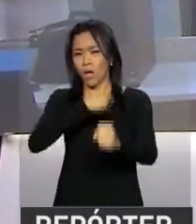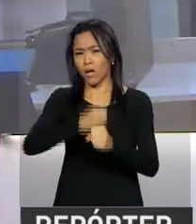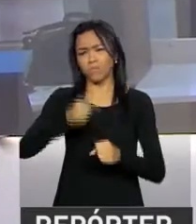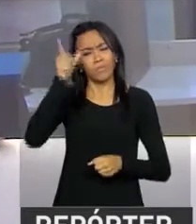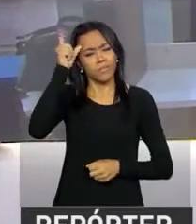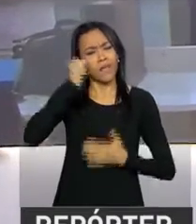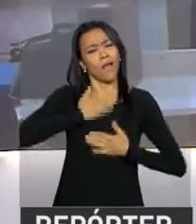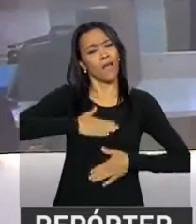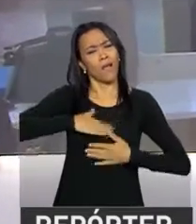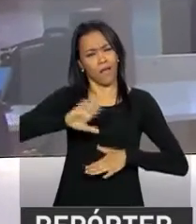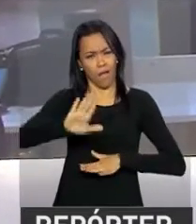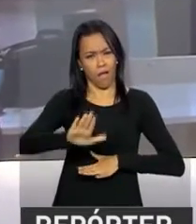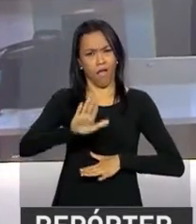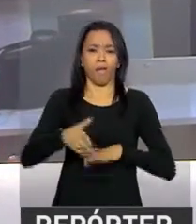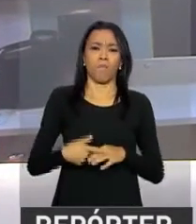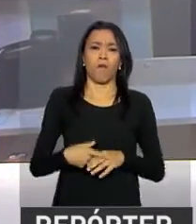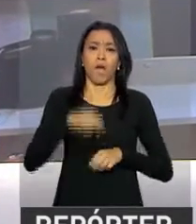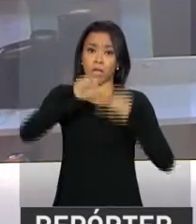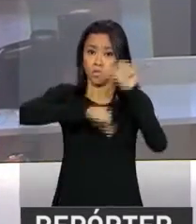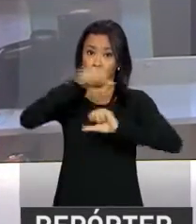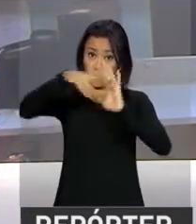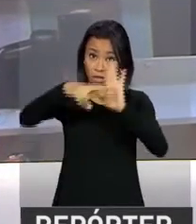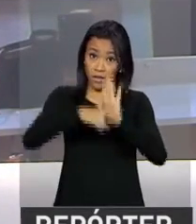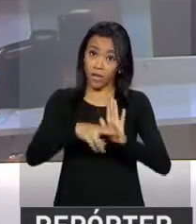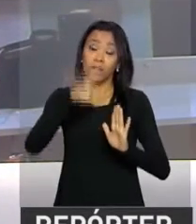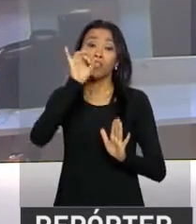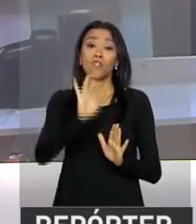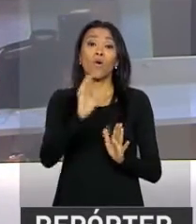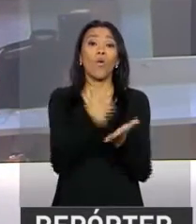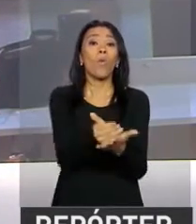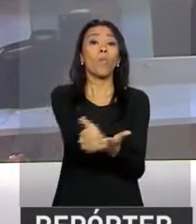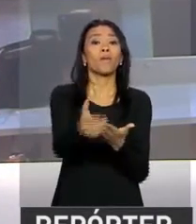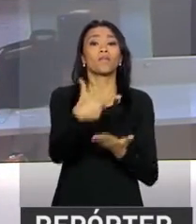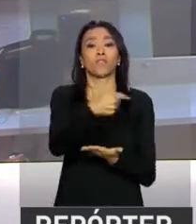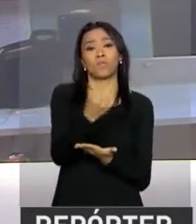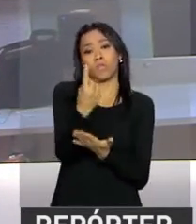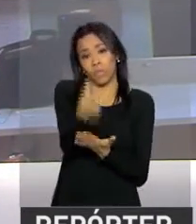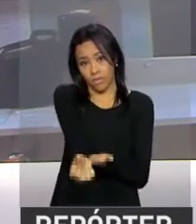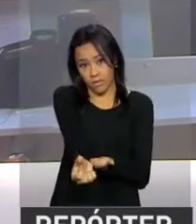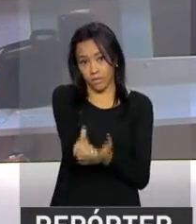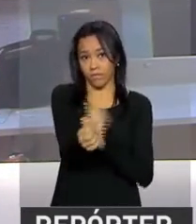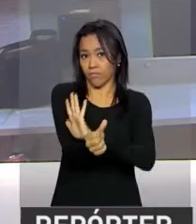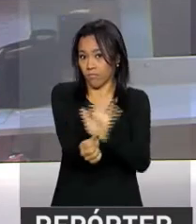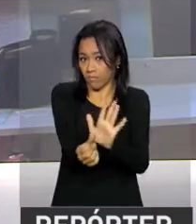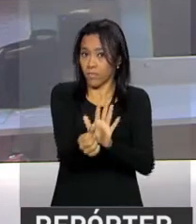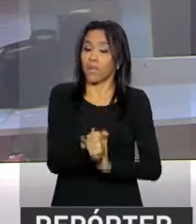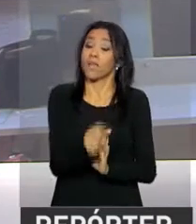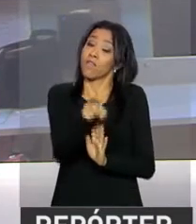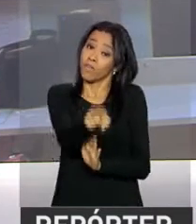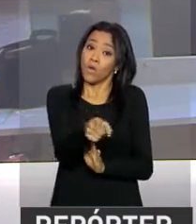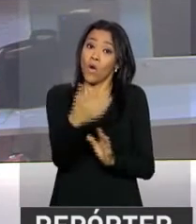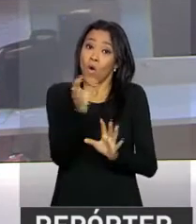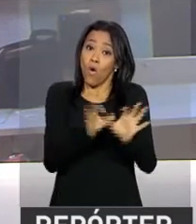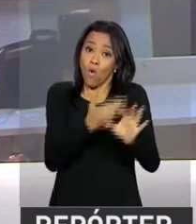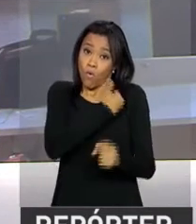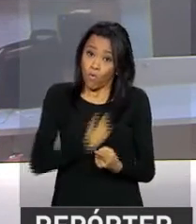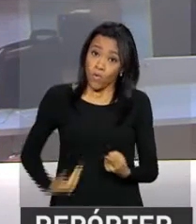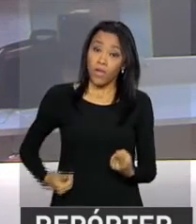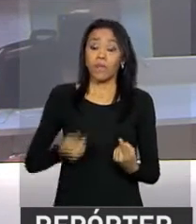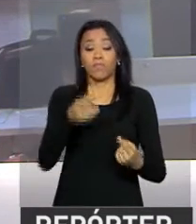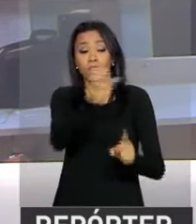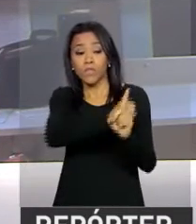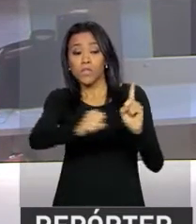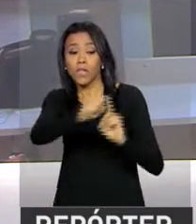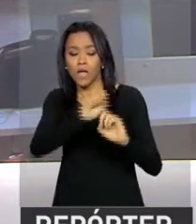tranqüilo as mudanças no ensino médio só começam a ser implementadas em 2018 enquanto isso o governo ea sociedade vão